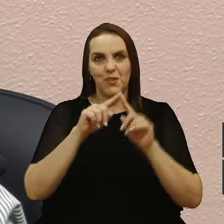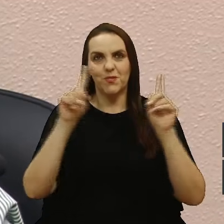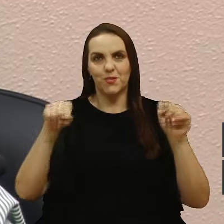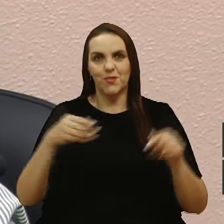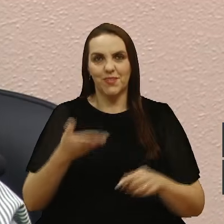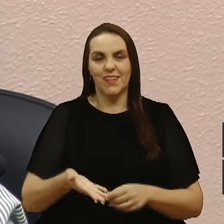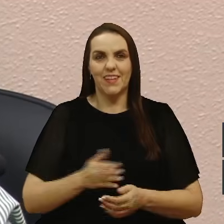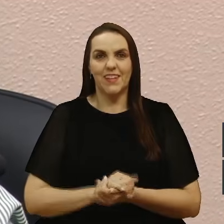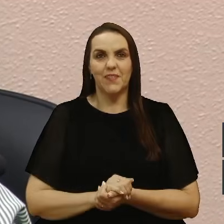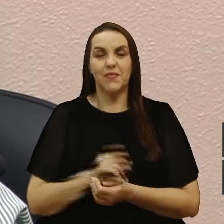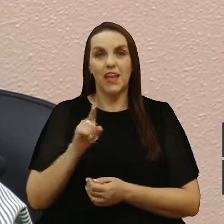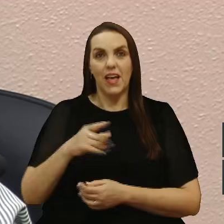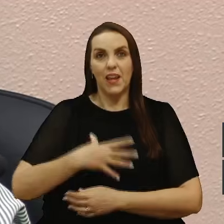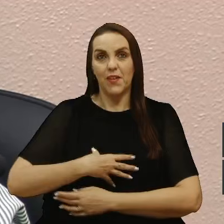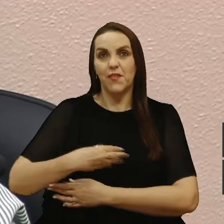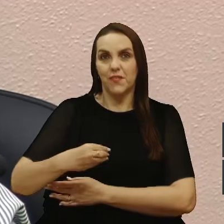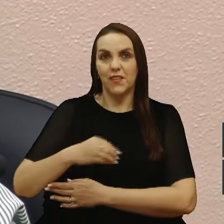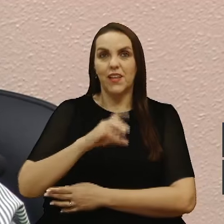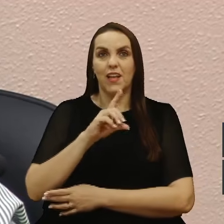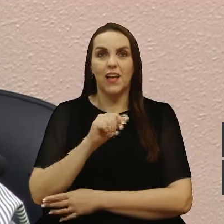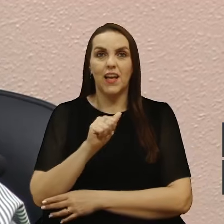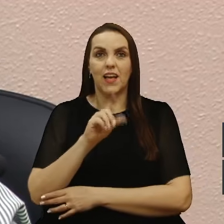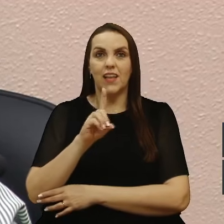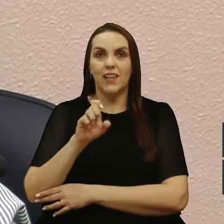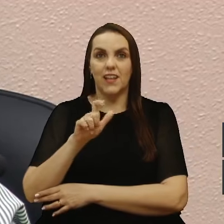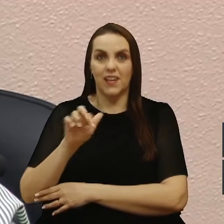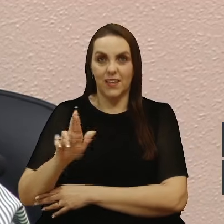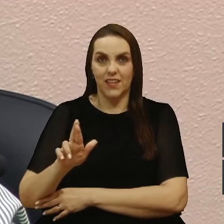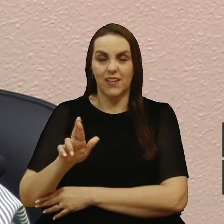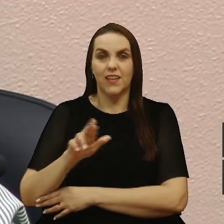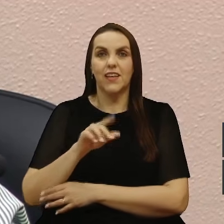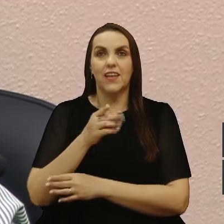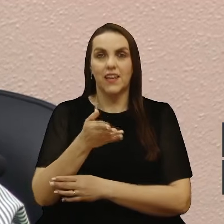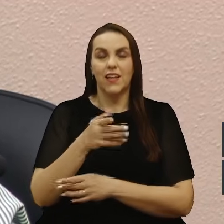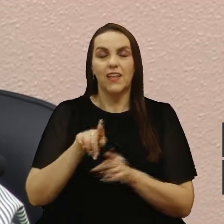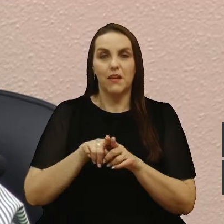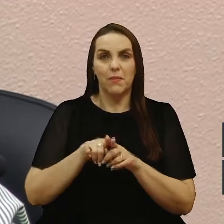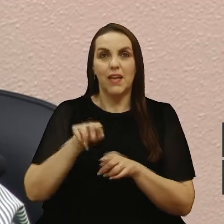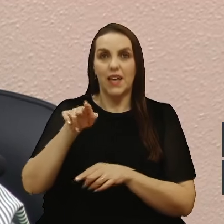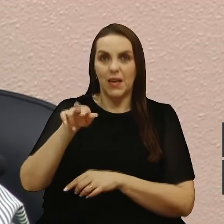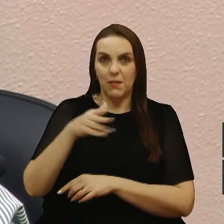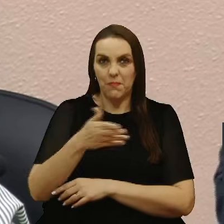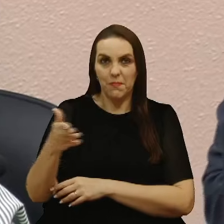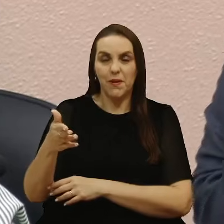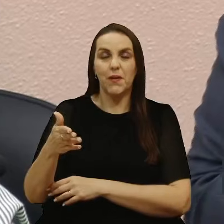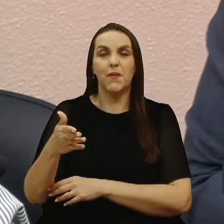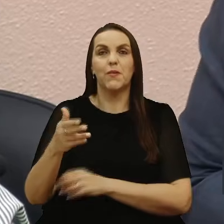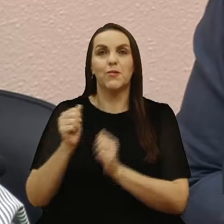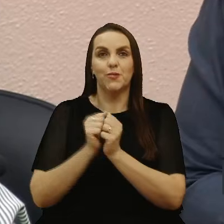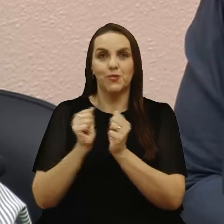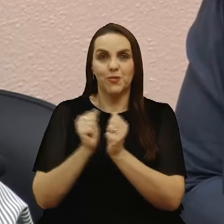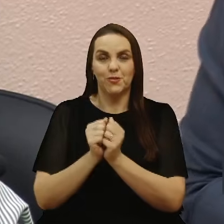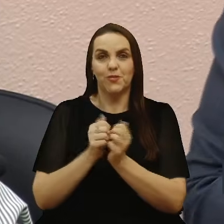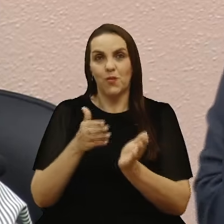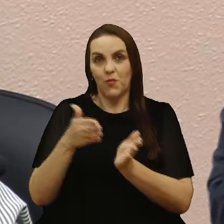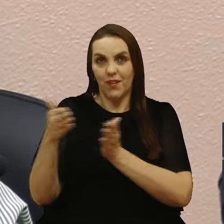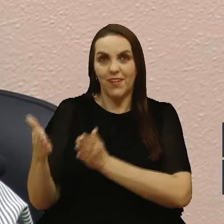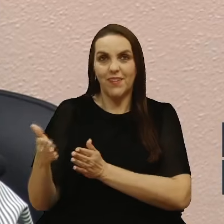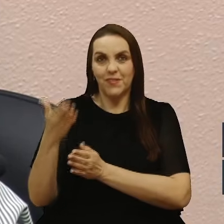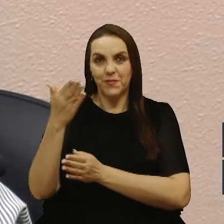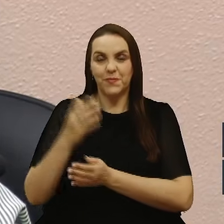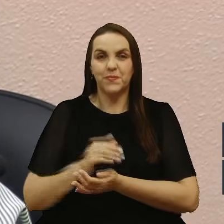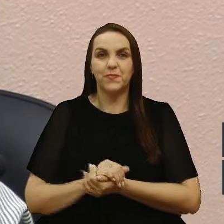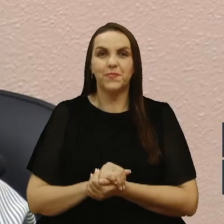filha do seu Adelir, já em memória, da dona Helena, está aí o seu irmão também com ela ao seu lado.